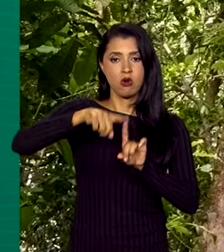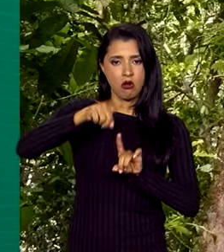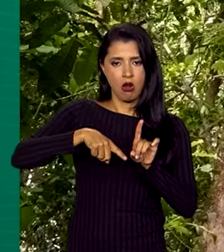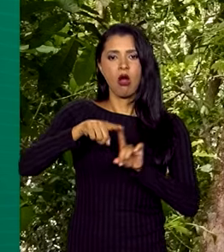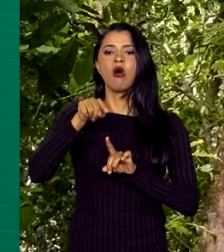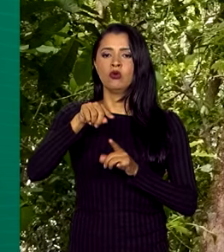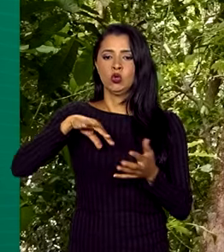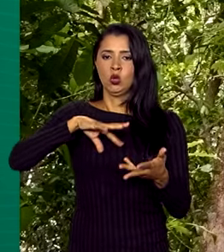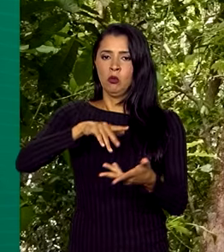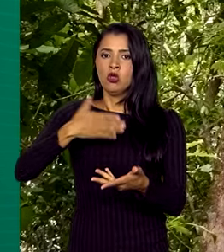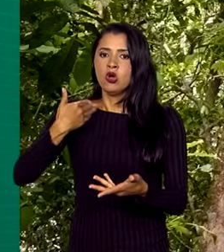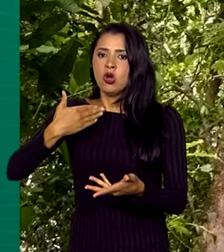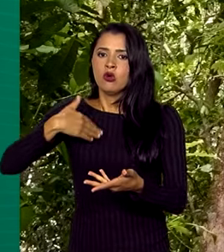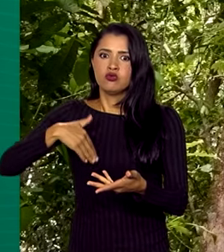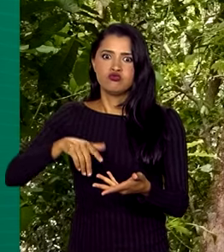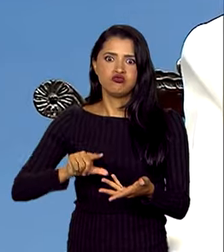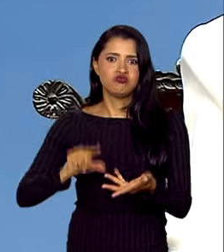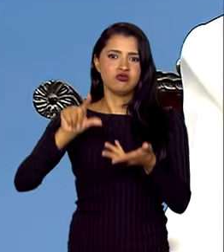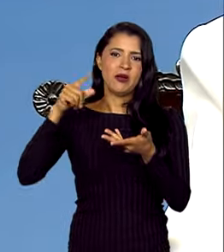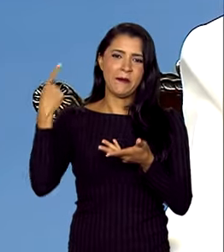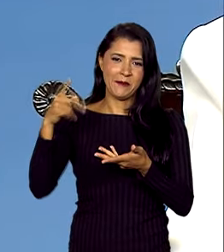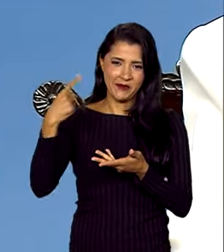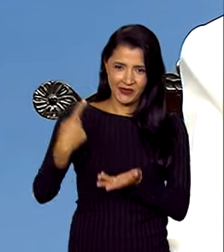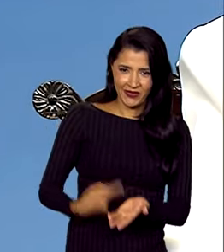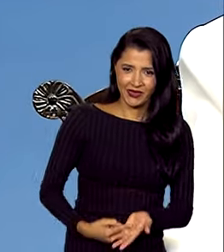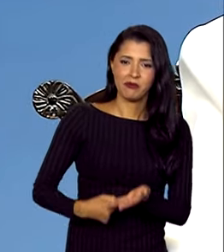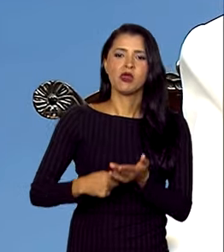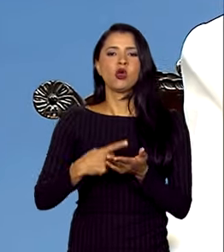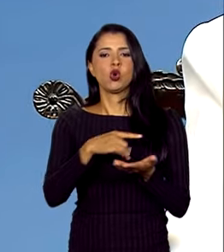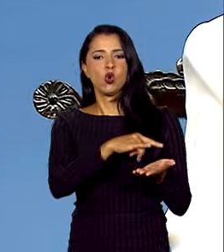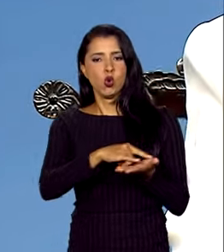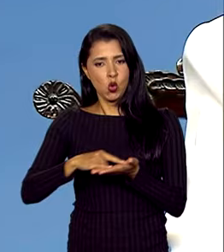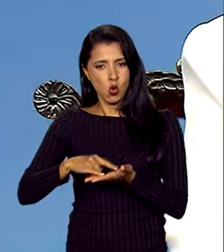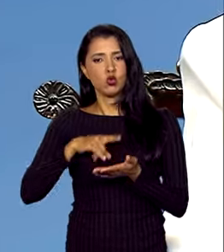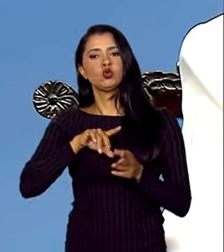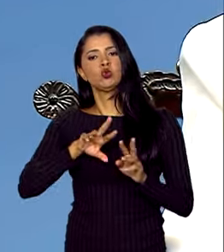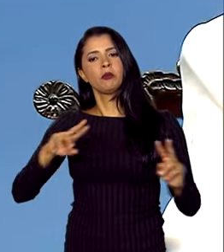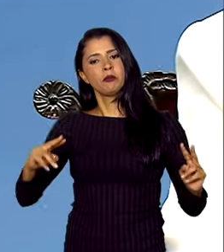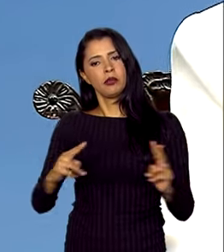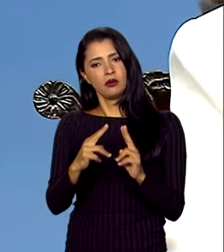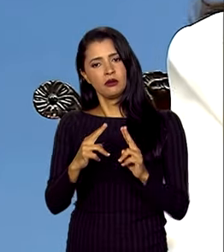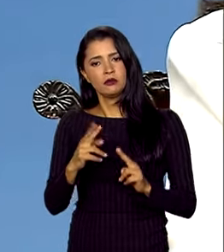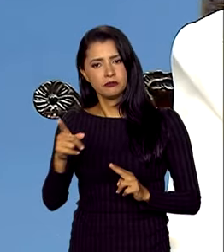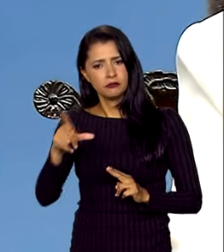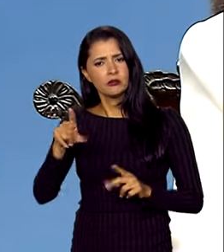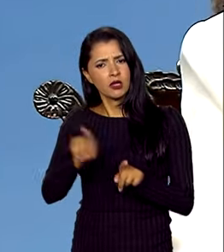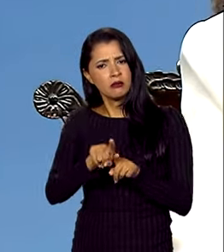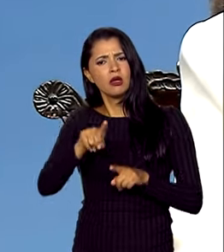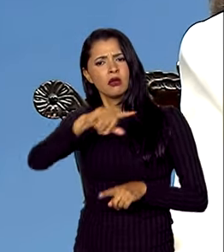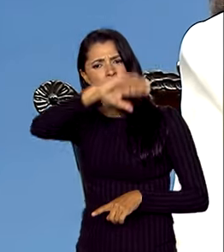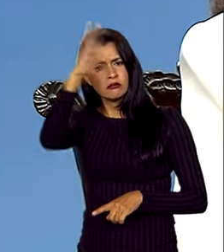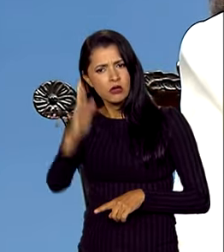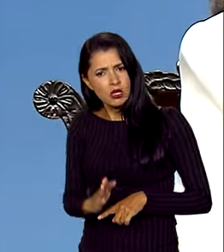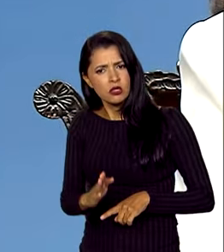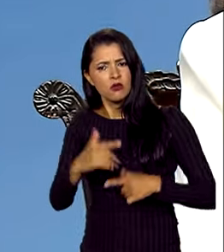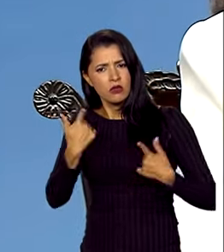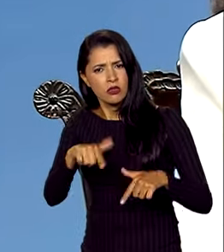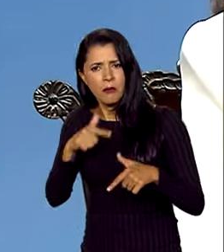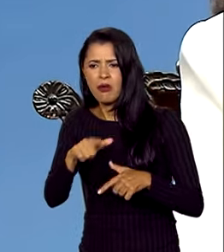aquecimento global definido pelo Acordo de Paris. O Brasil chega também com um trabalho muito forte de